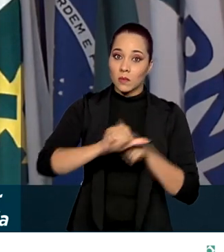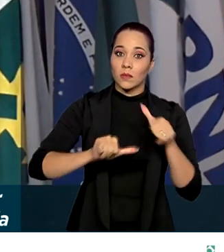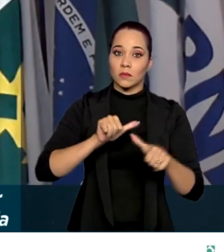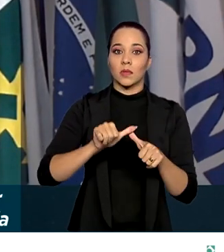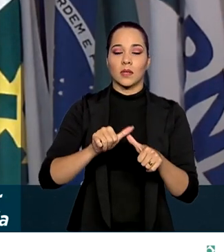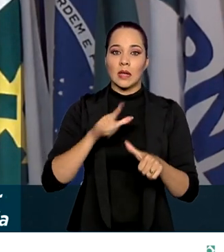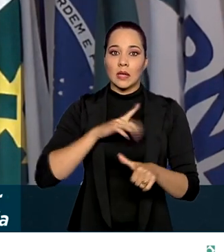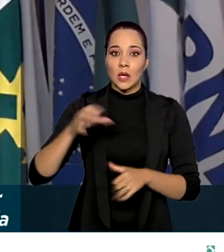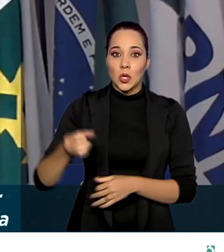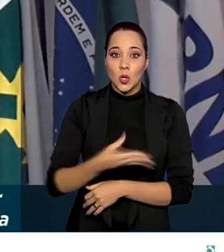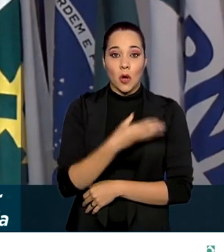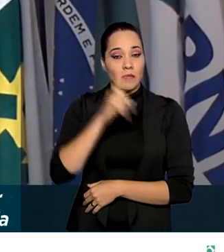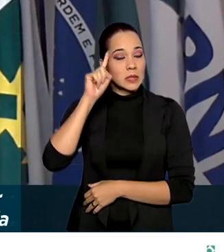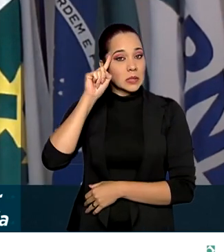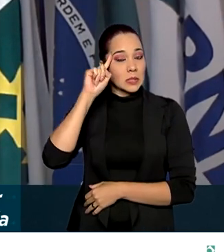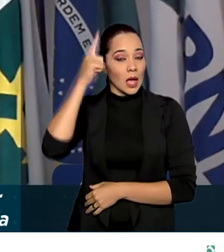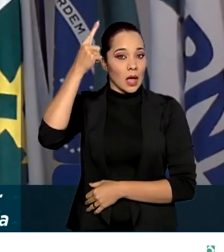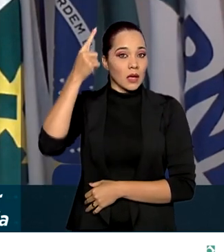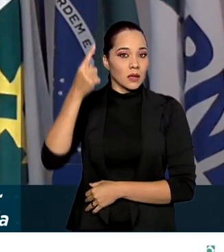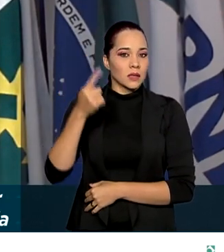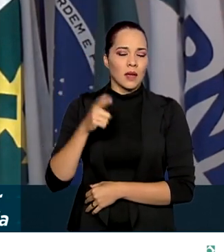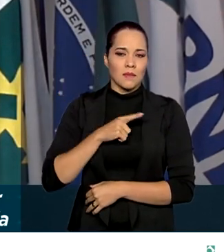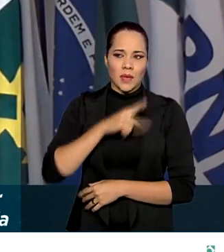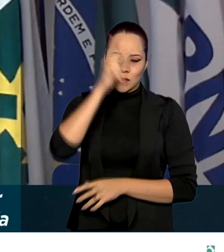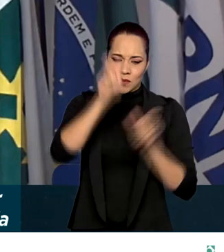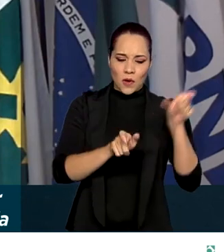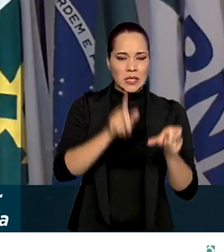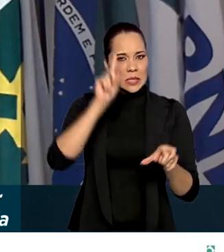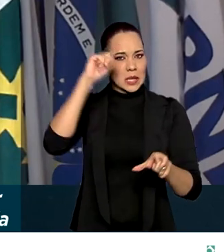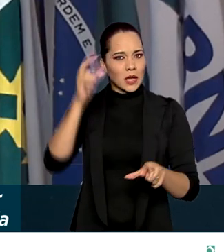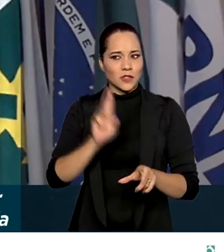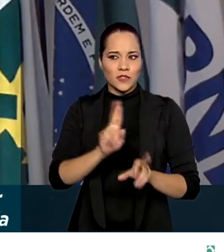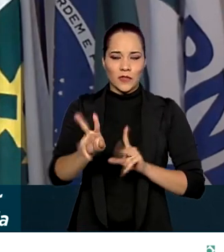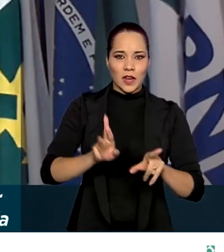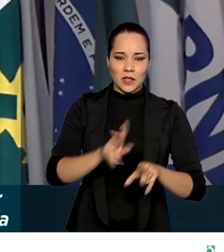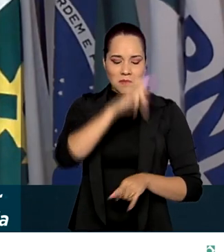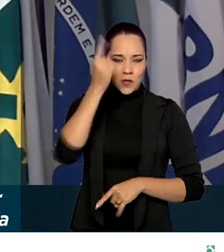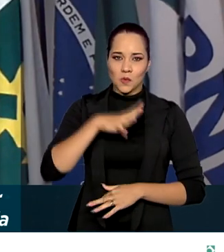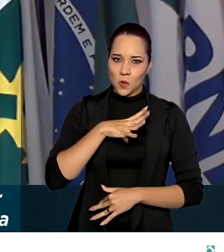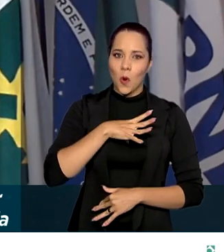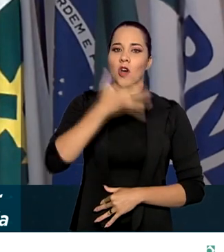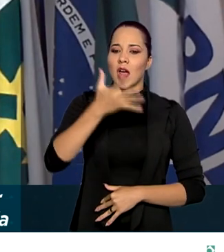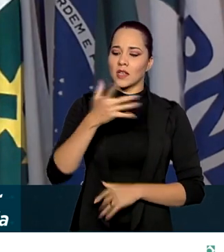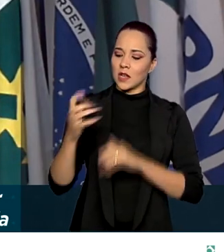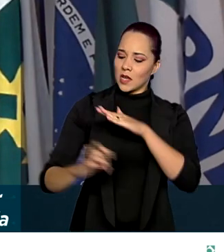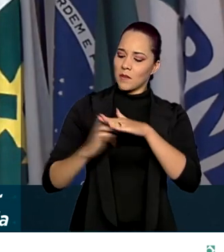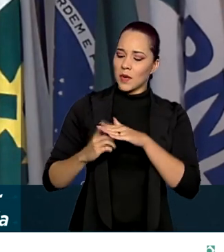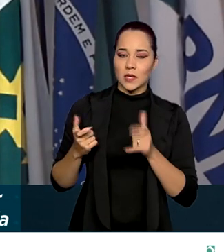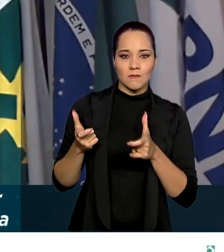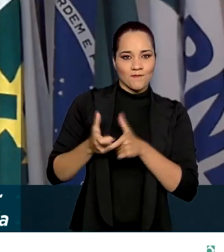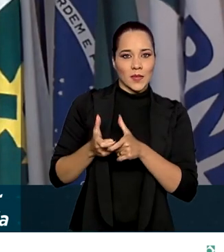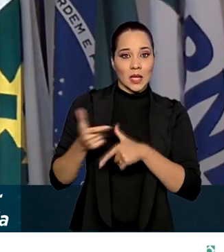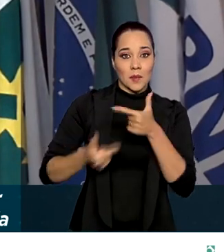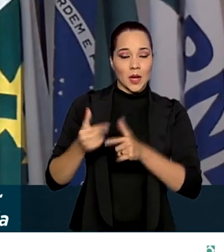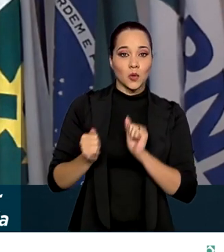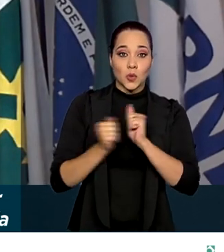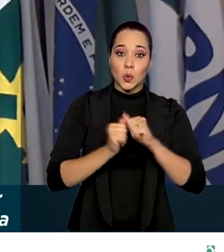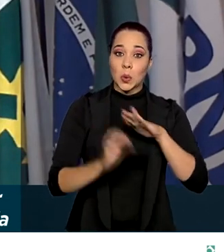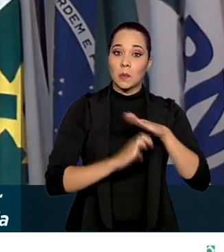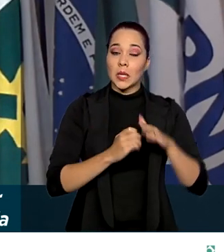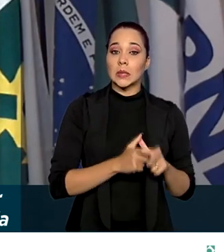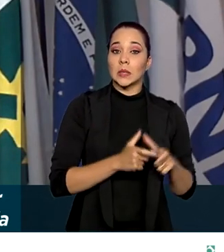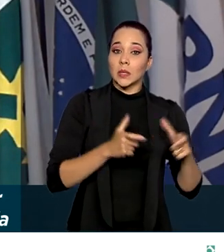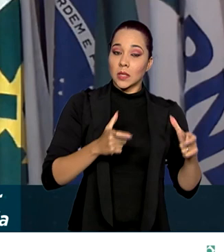ter novas ideias, pessoas com ideias diferentes, pessoas ousadas, empresas pequenas atuando em parceria com empresas grandes,